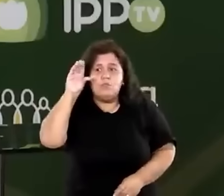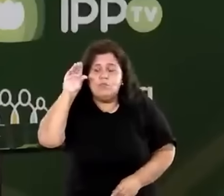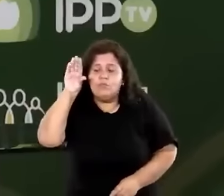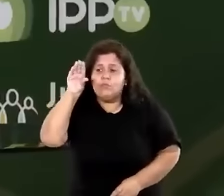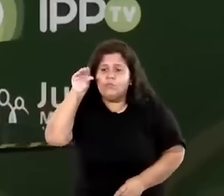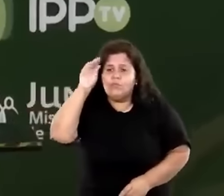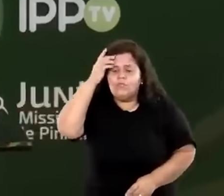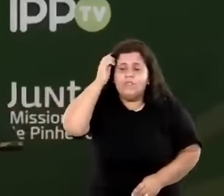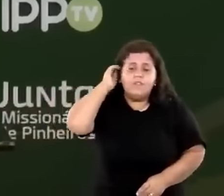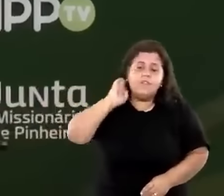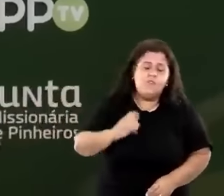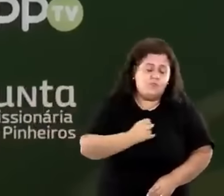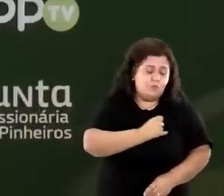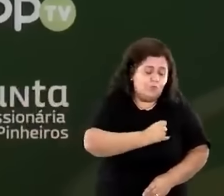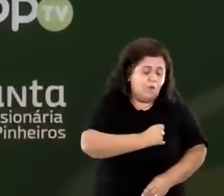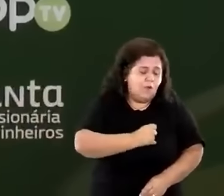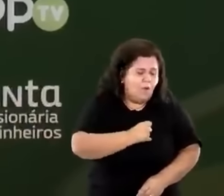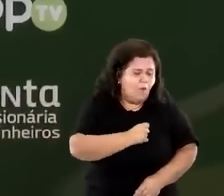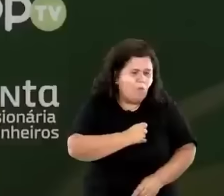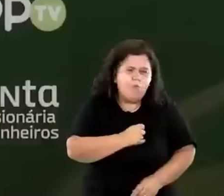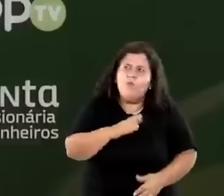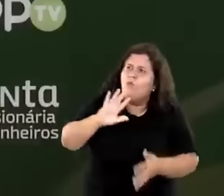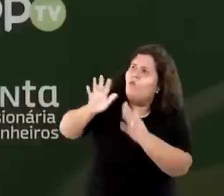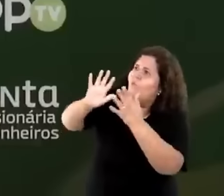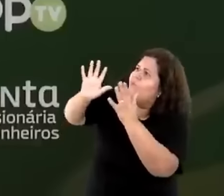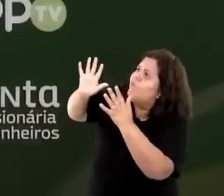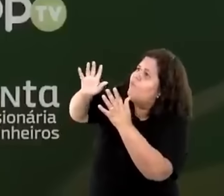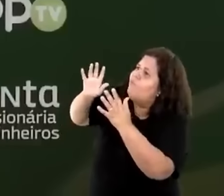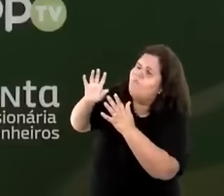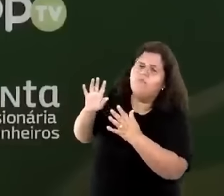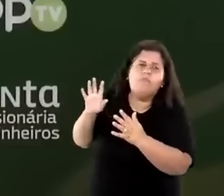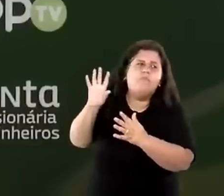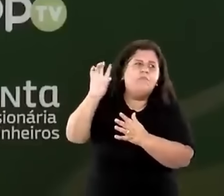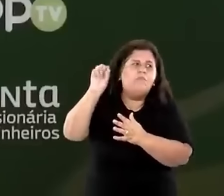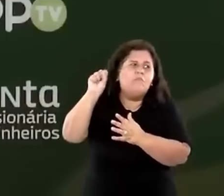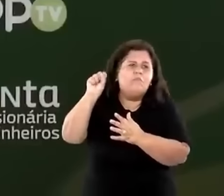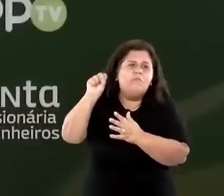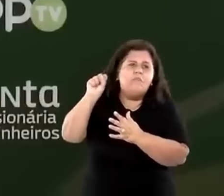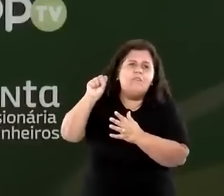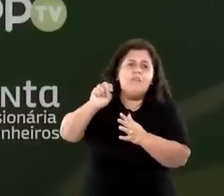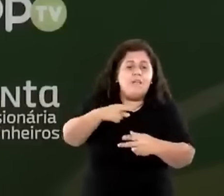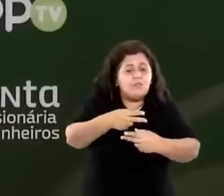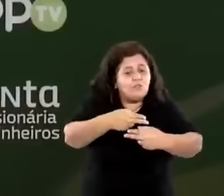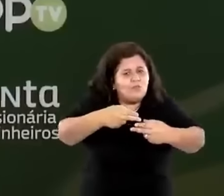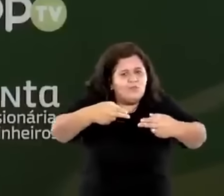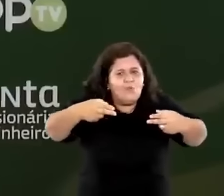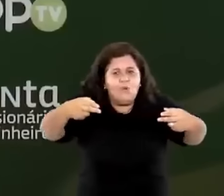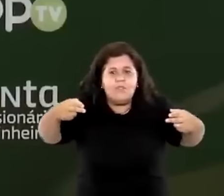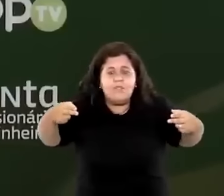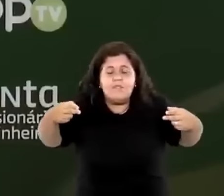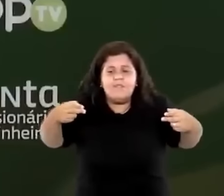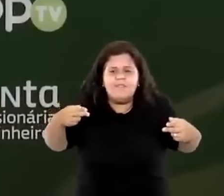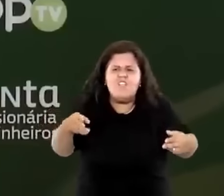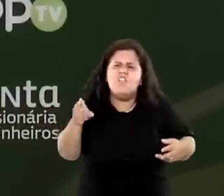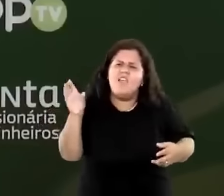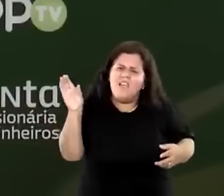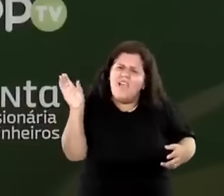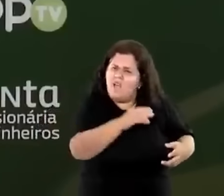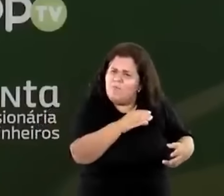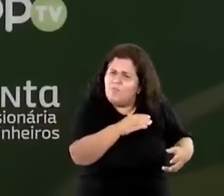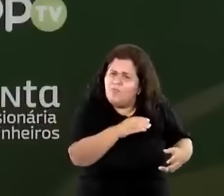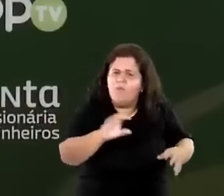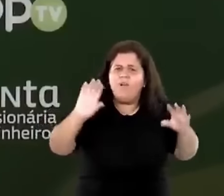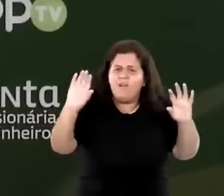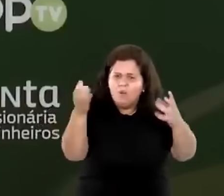quando João escuta esta voz ele diz as coisas que em breve devem